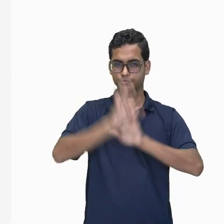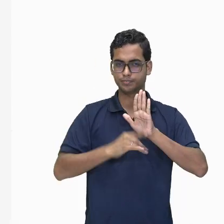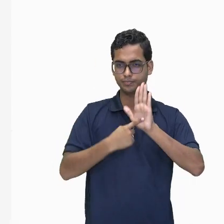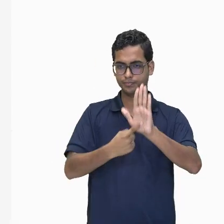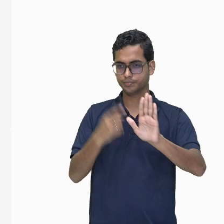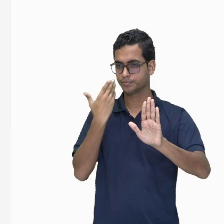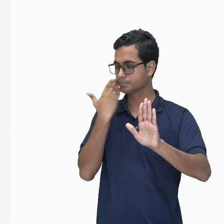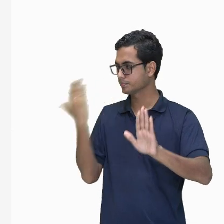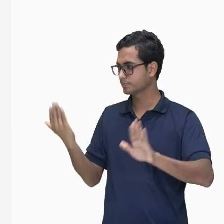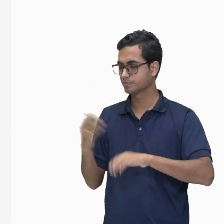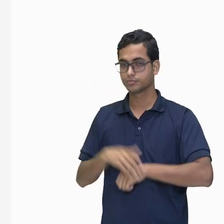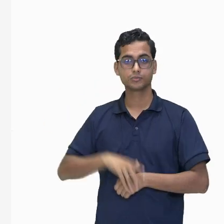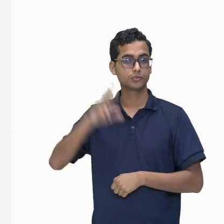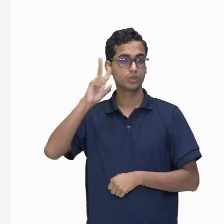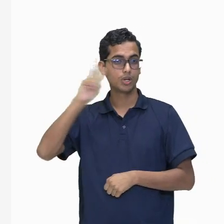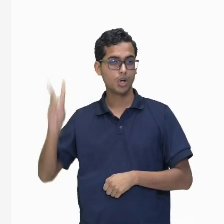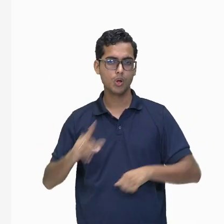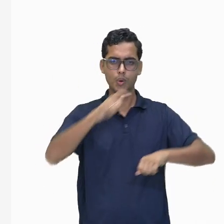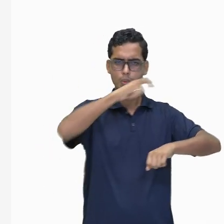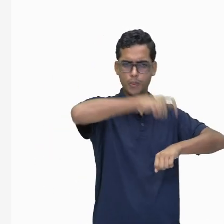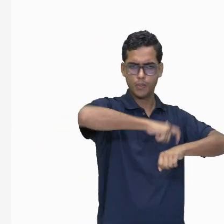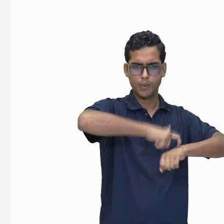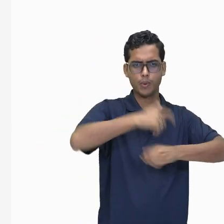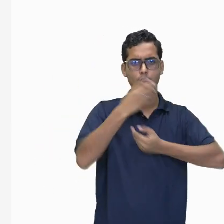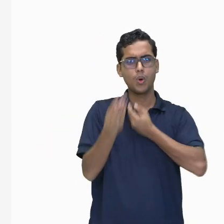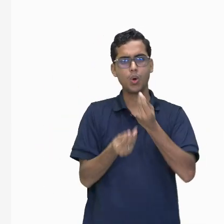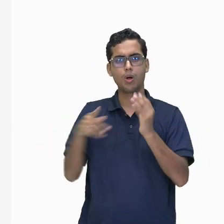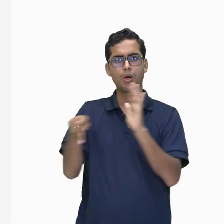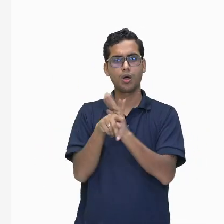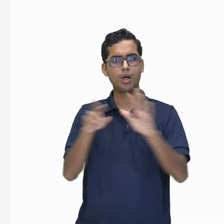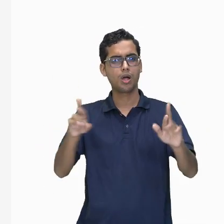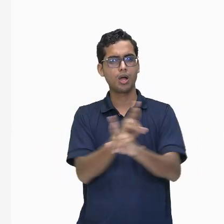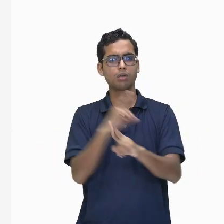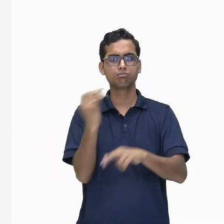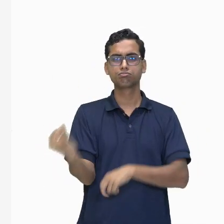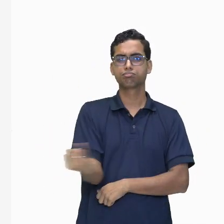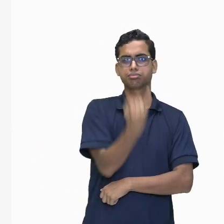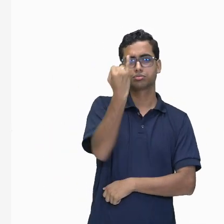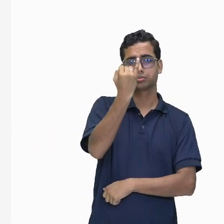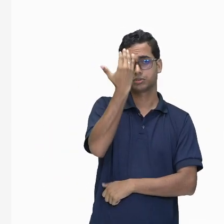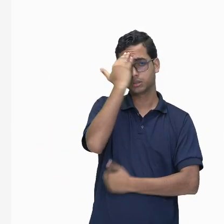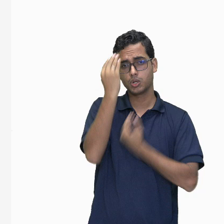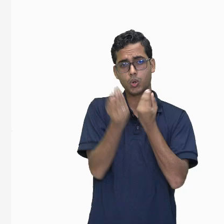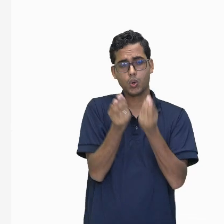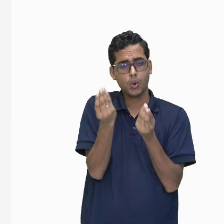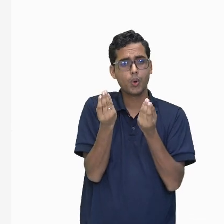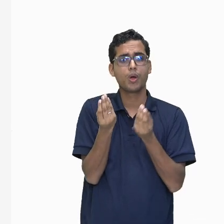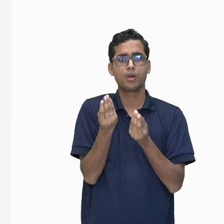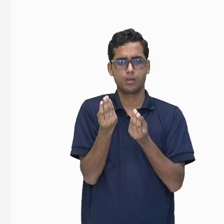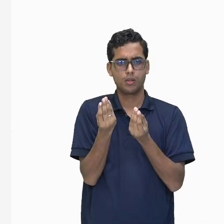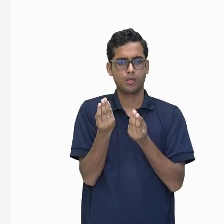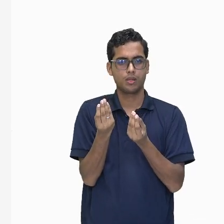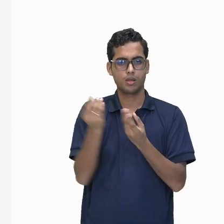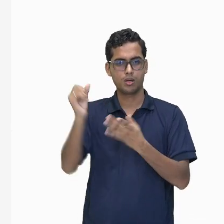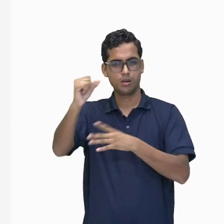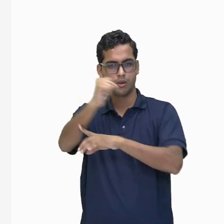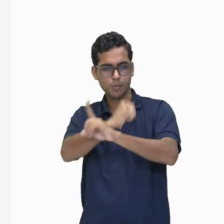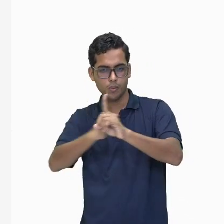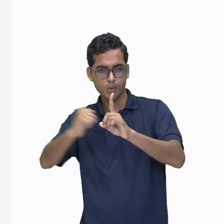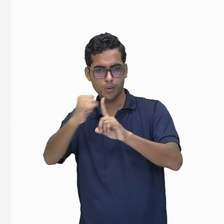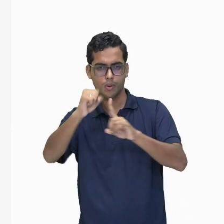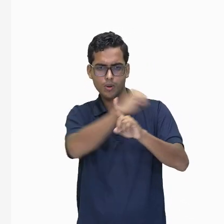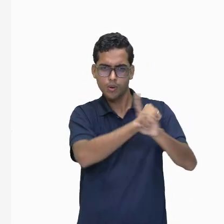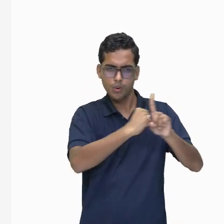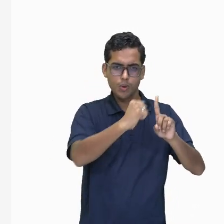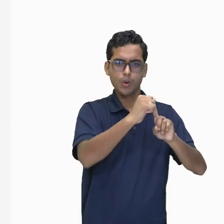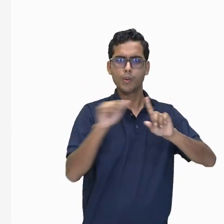entre história e tempo é fundamental para compreendermos como as sociedades se